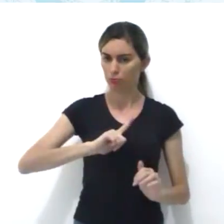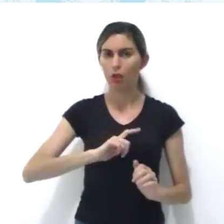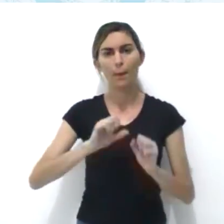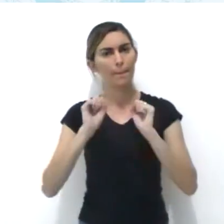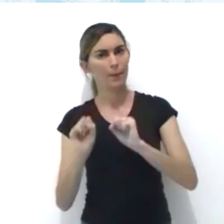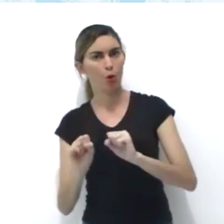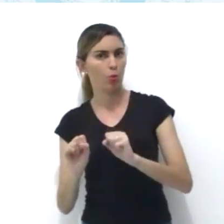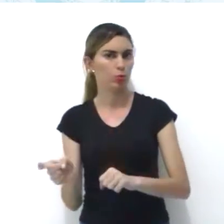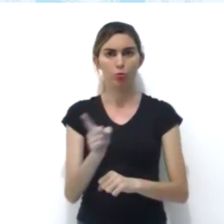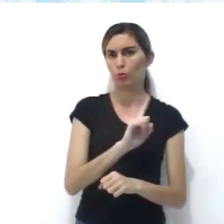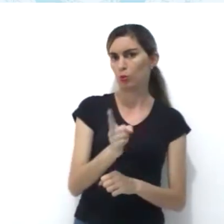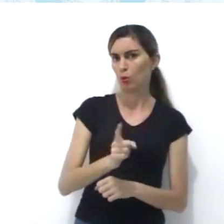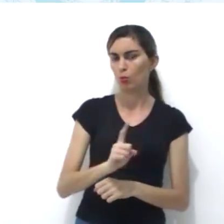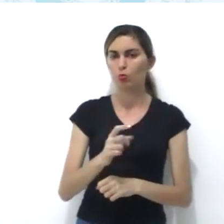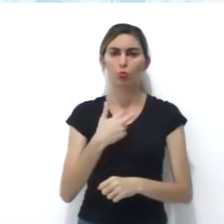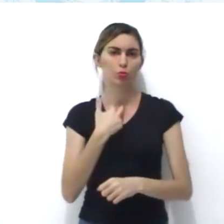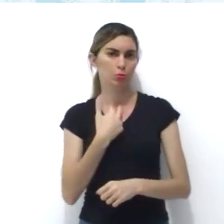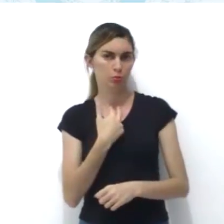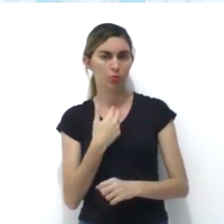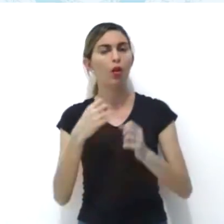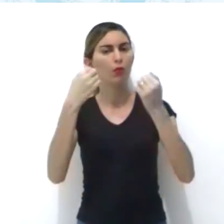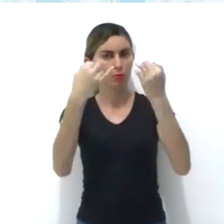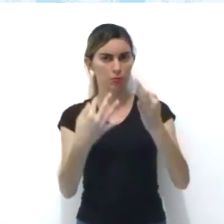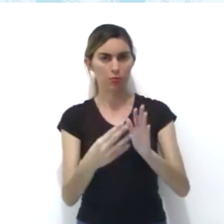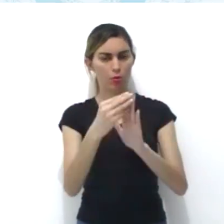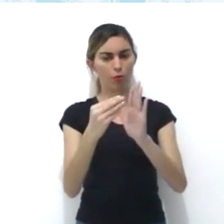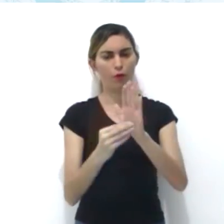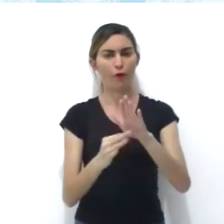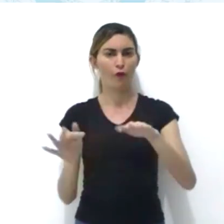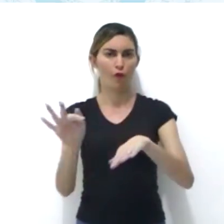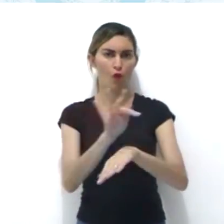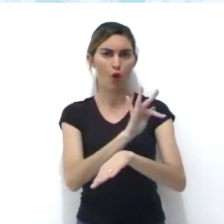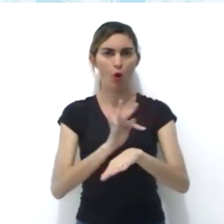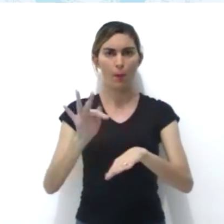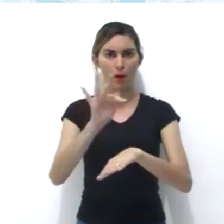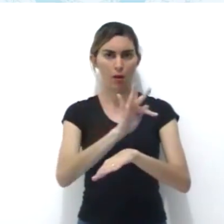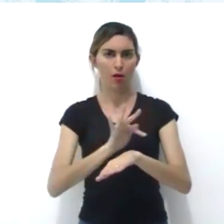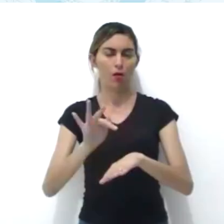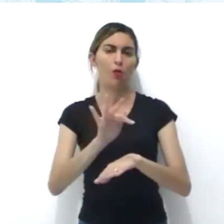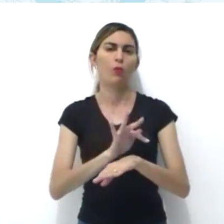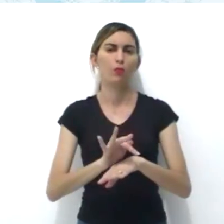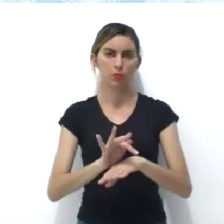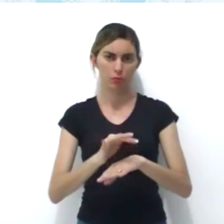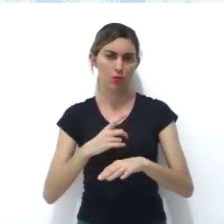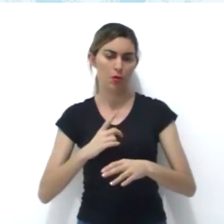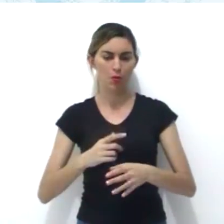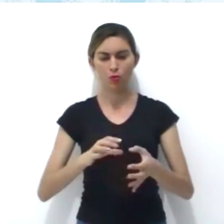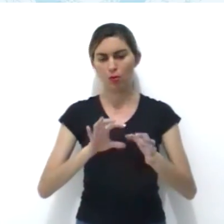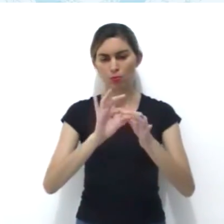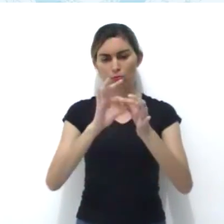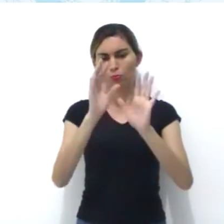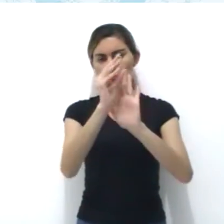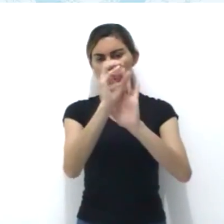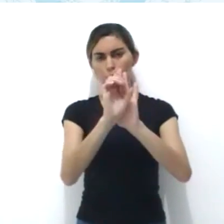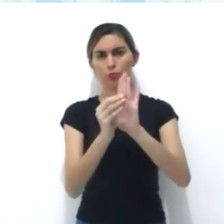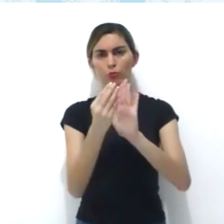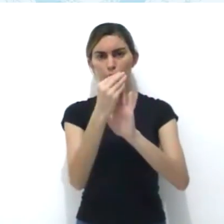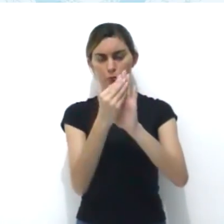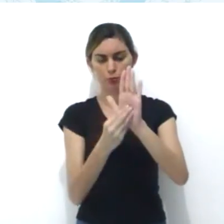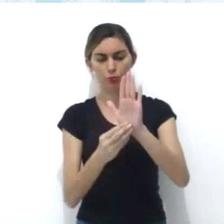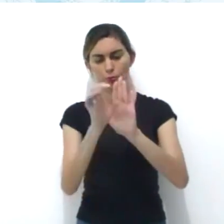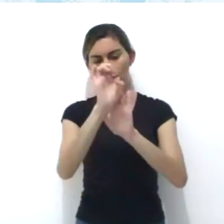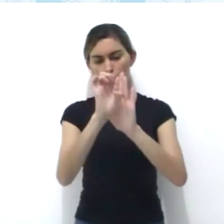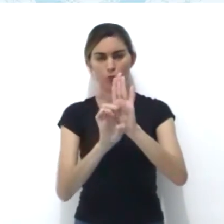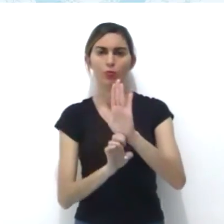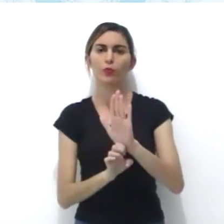que pode acontecer, o que não pode acontecer no estatuto. É algo mais formal, algo mais amarrado com essa